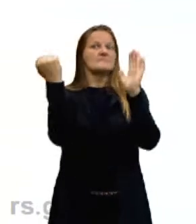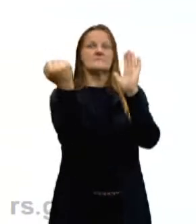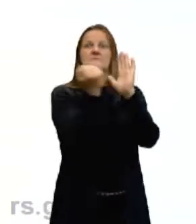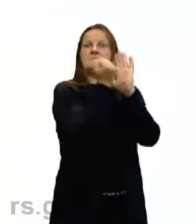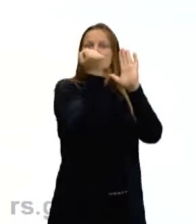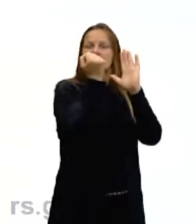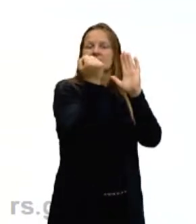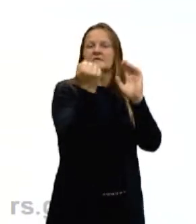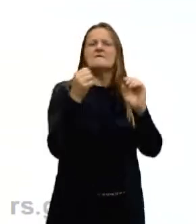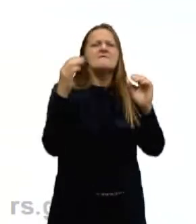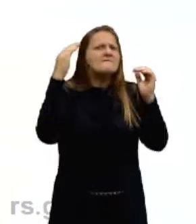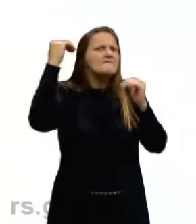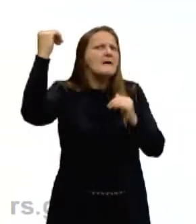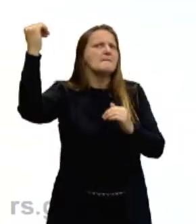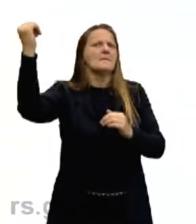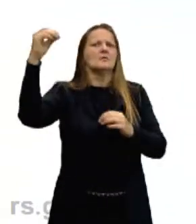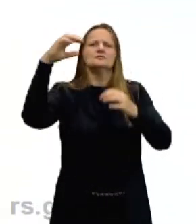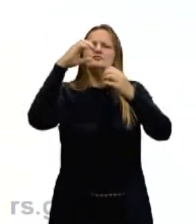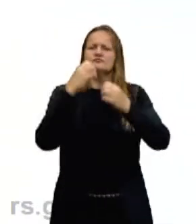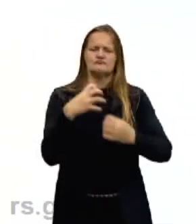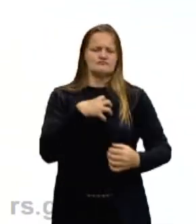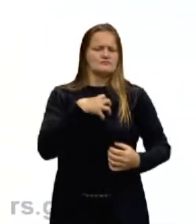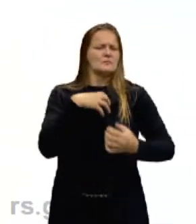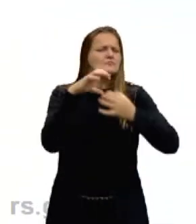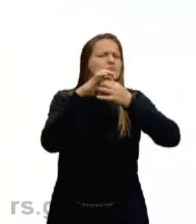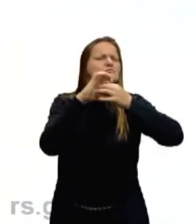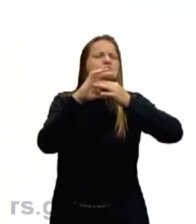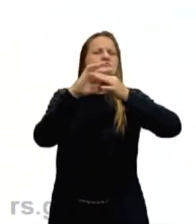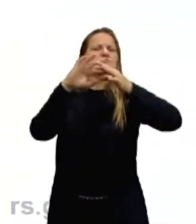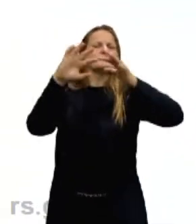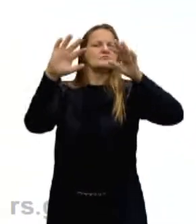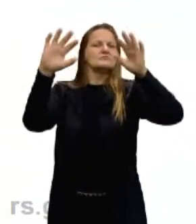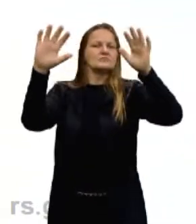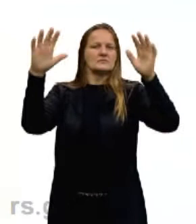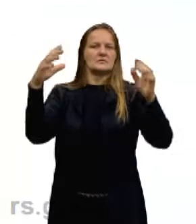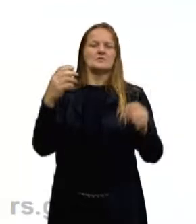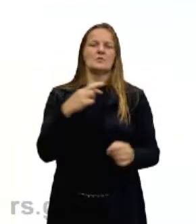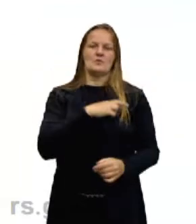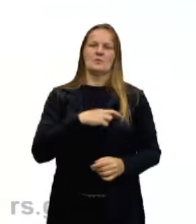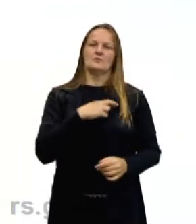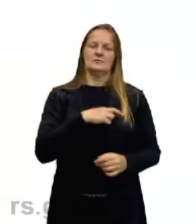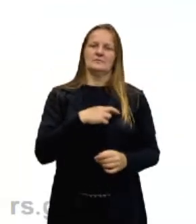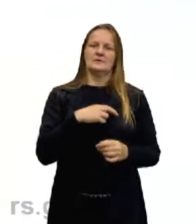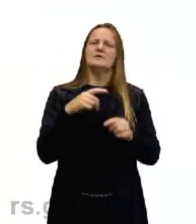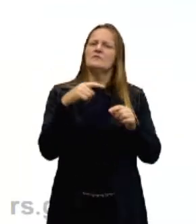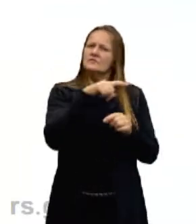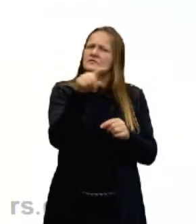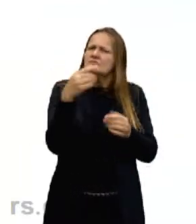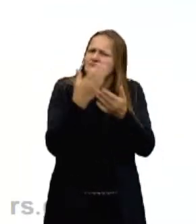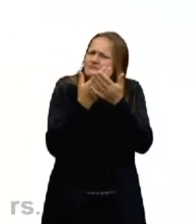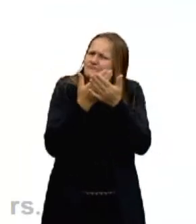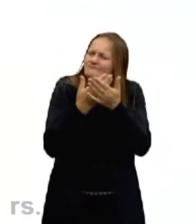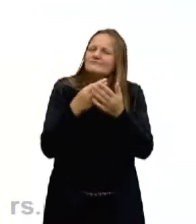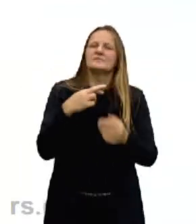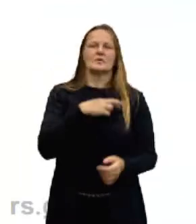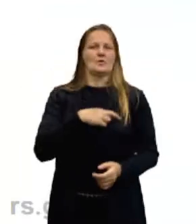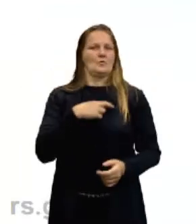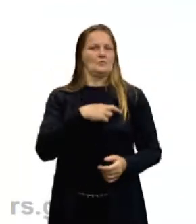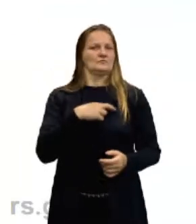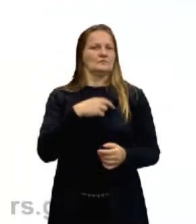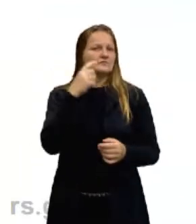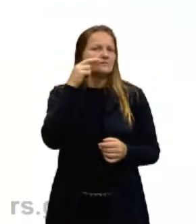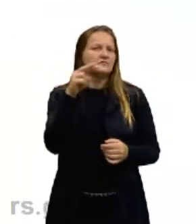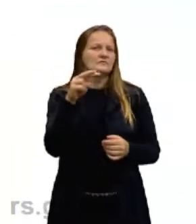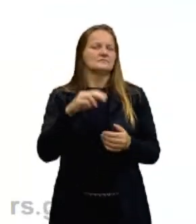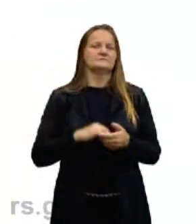assim desse espírito de liberdade do Romantismo tá então vários manuais aí que vocês forem estudar o o romantismo vocês vão ver